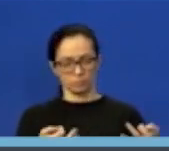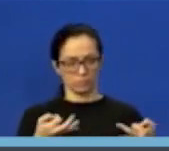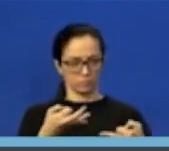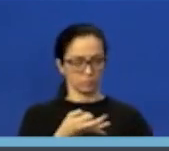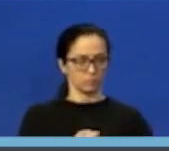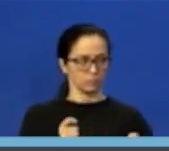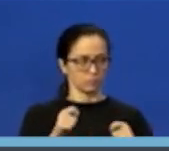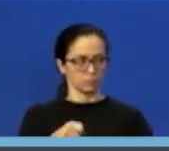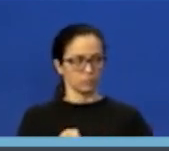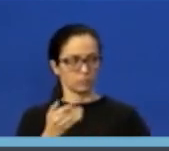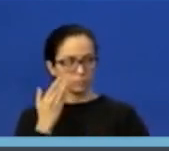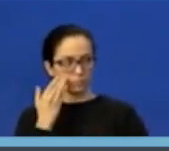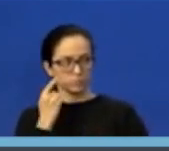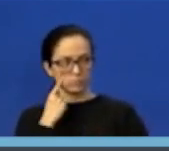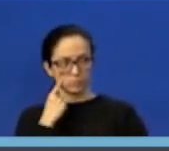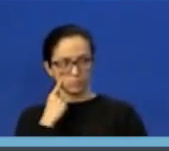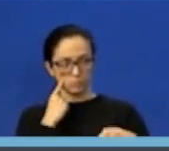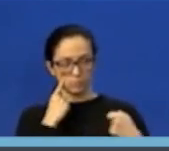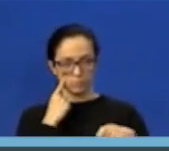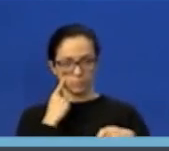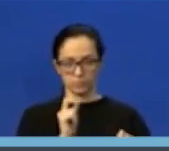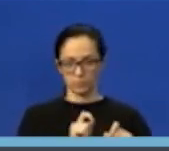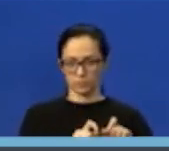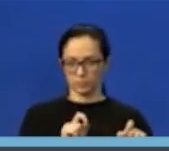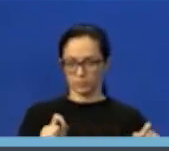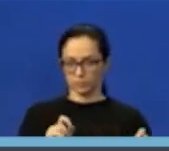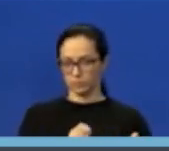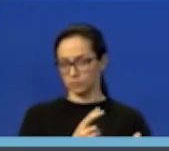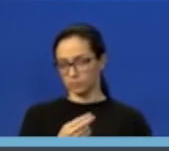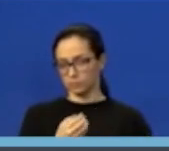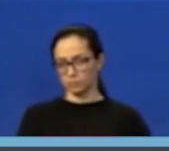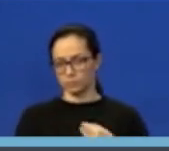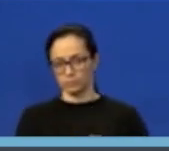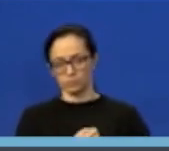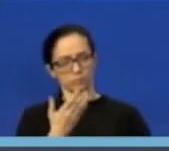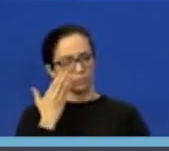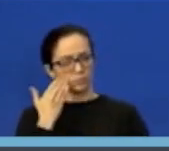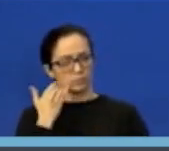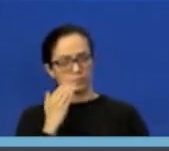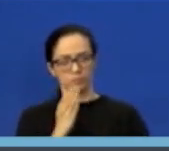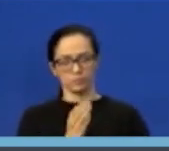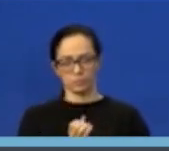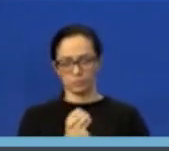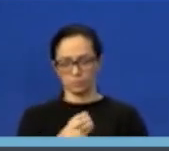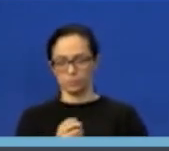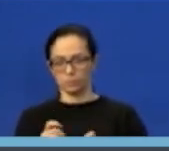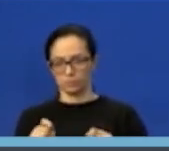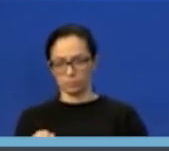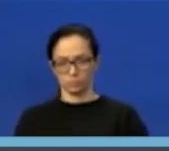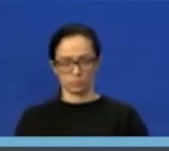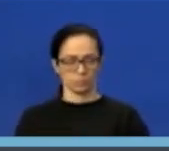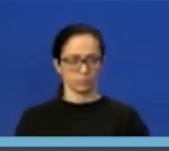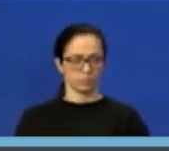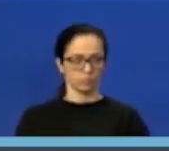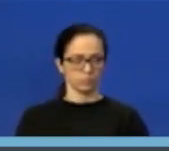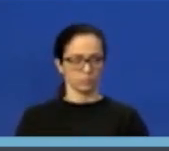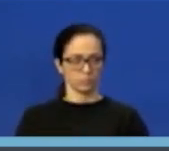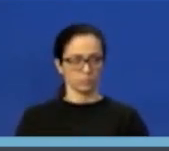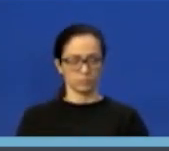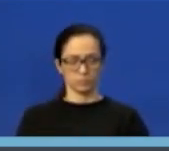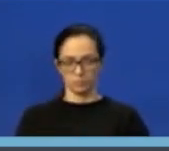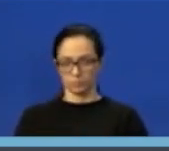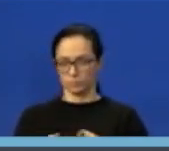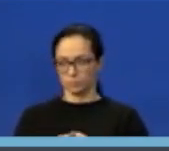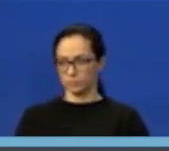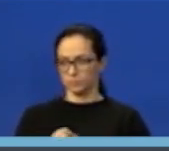e confira realmente a condição, né, ofereça realmente a condição clínica que esse paciente tem. Na sequência, a